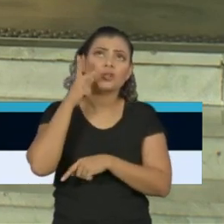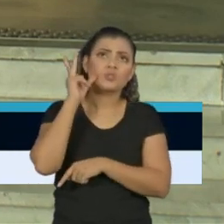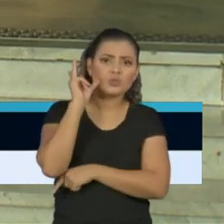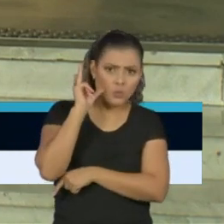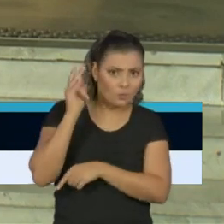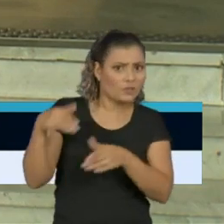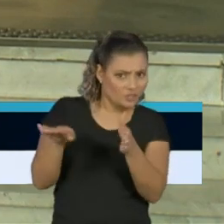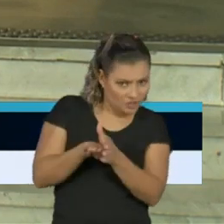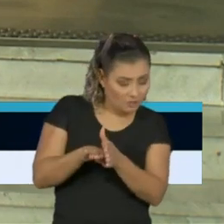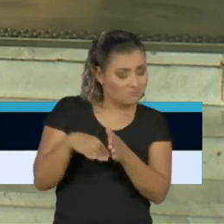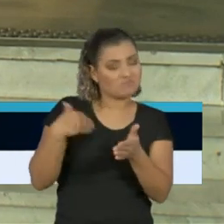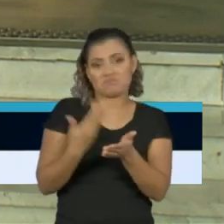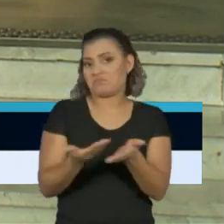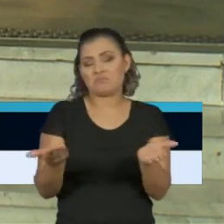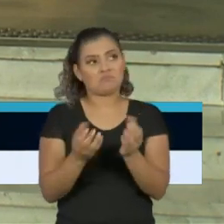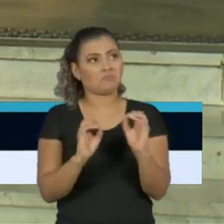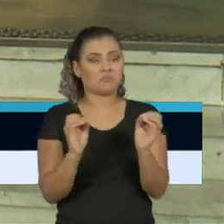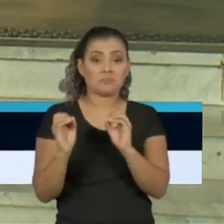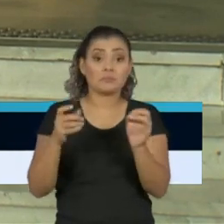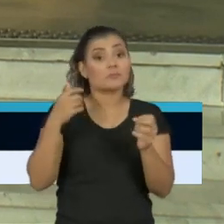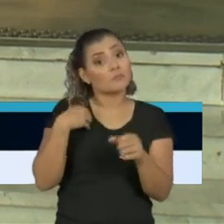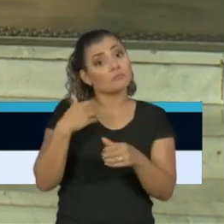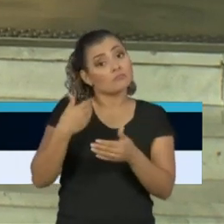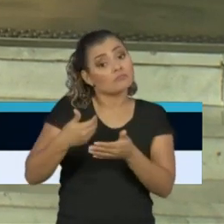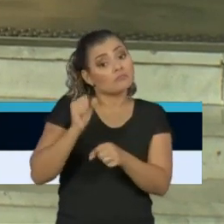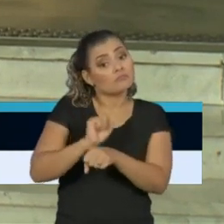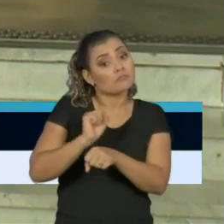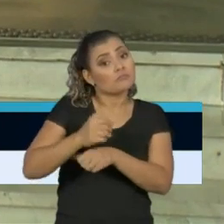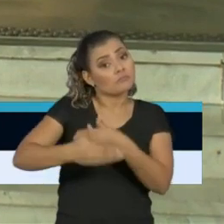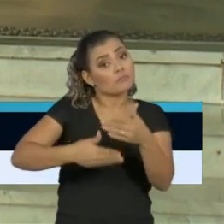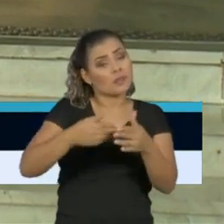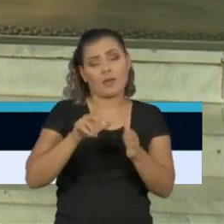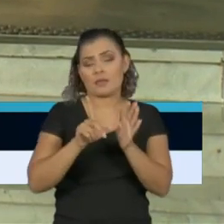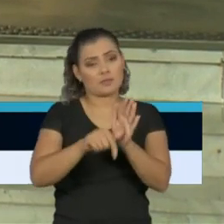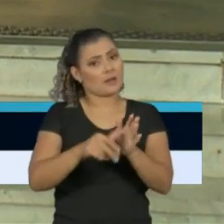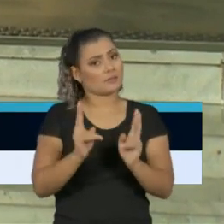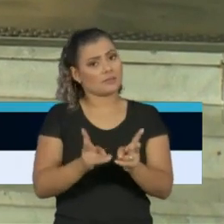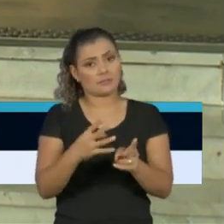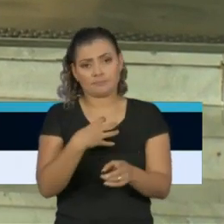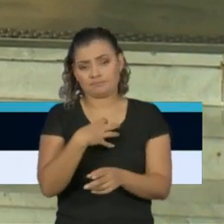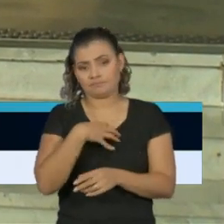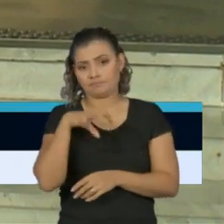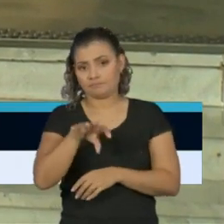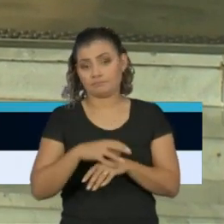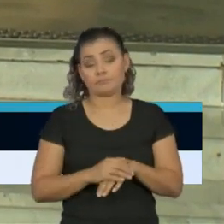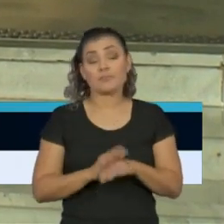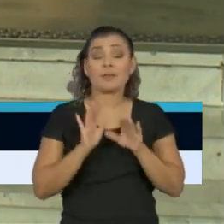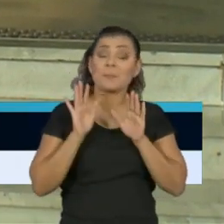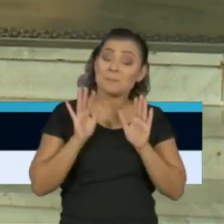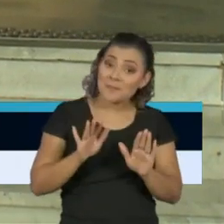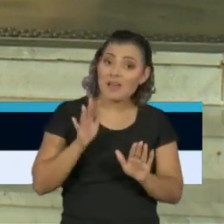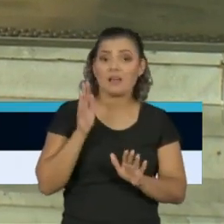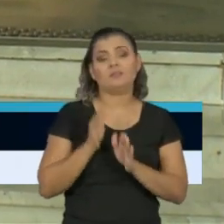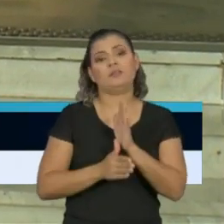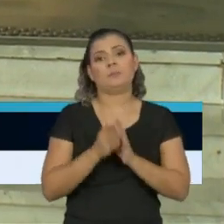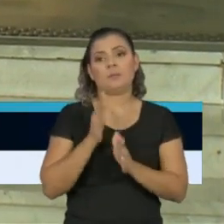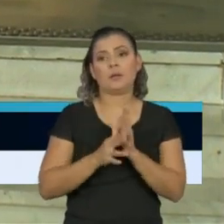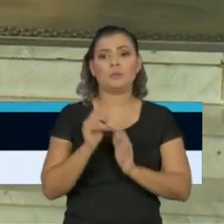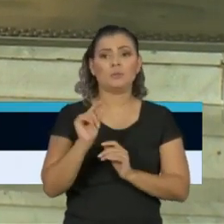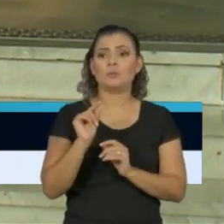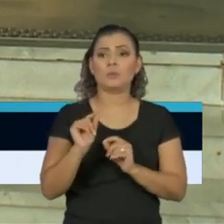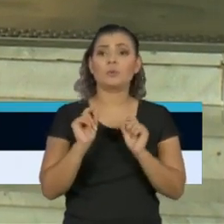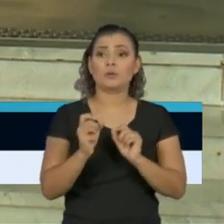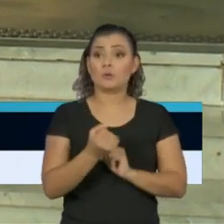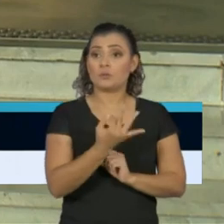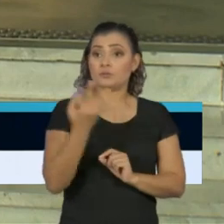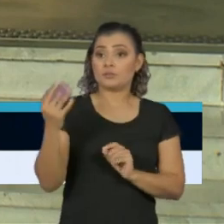e deve chegar nos próximos dias, mas atrasa. Isso interfere, de certa maneira, no número de